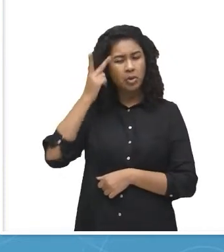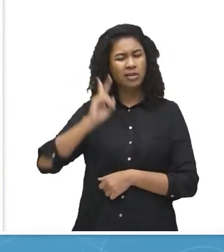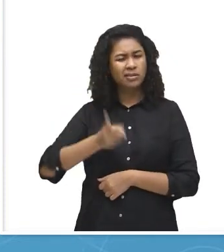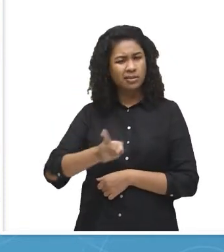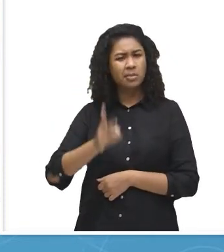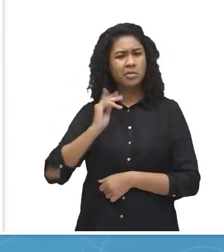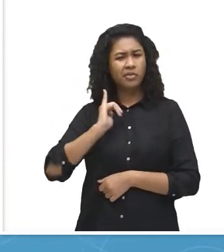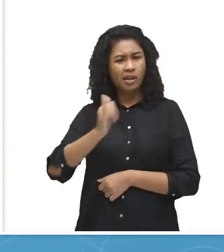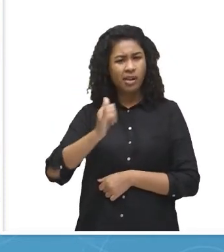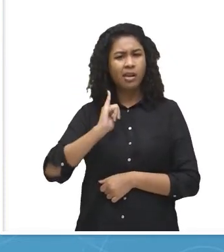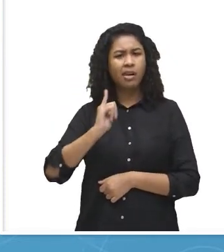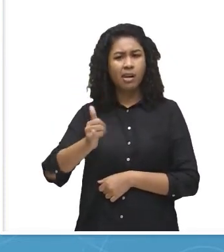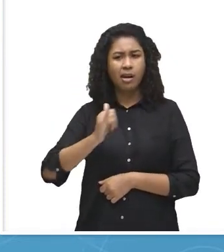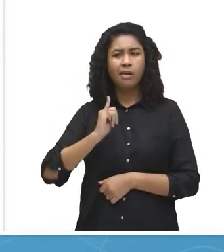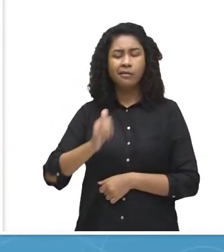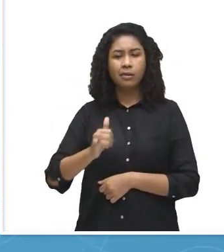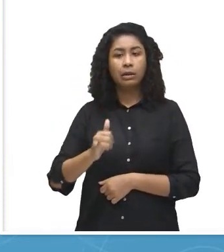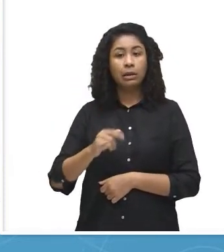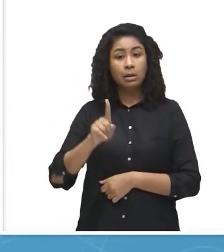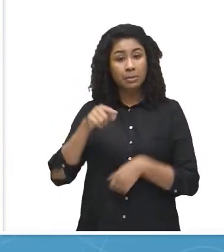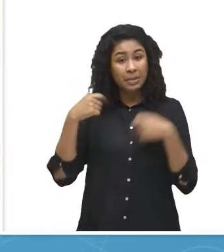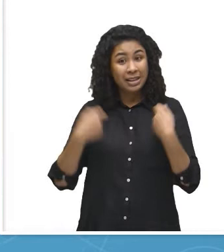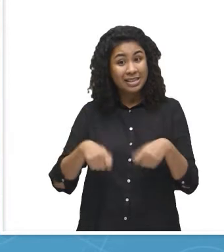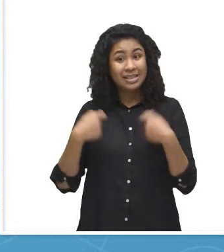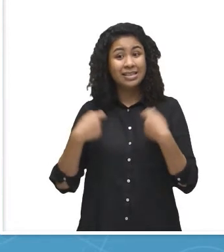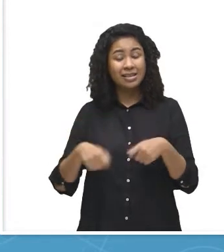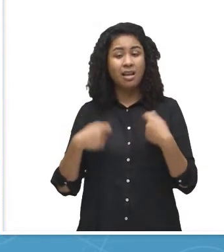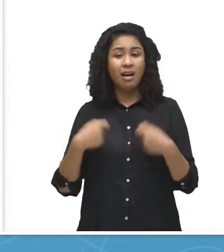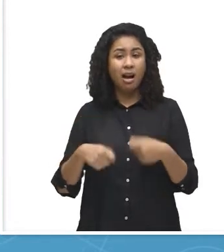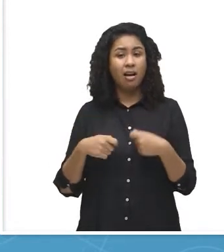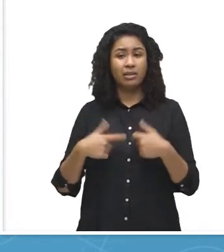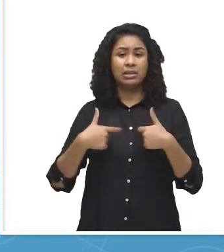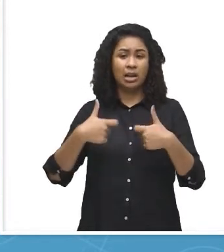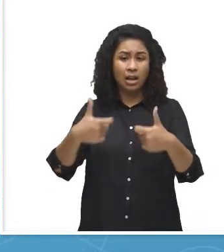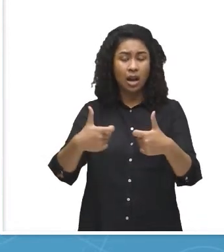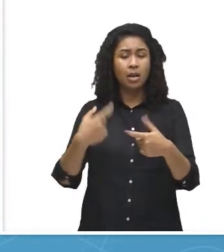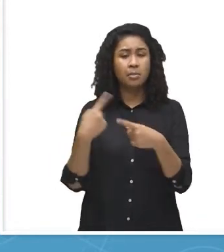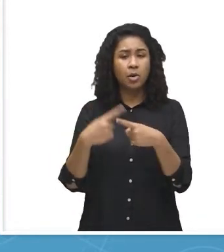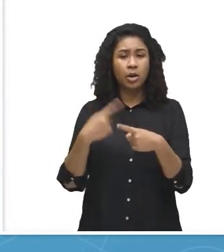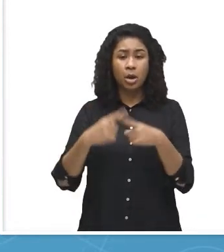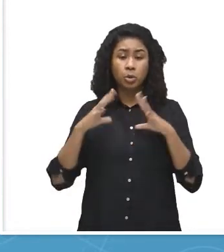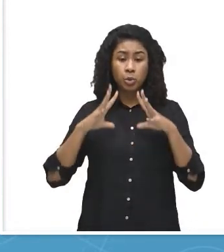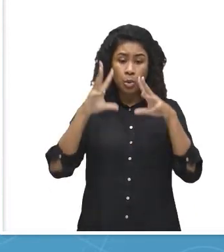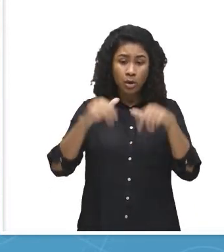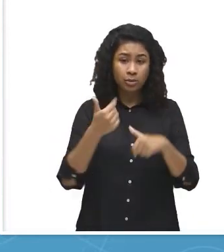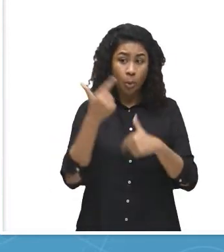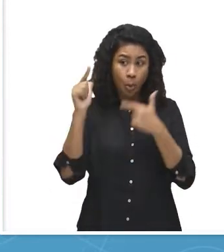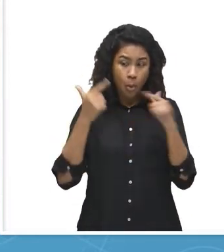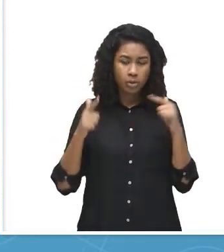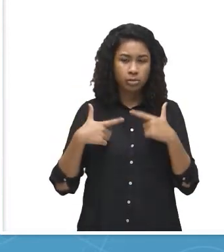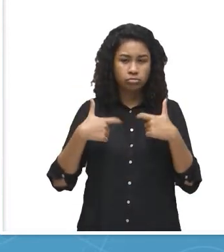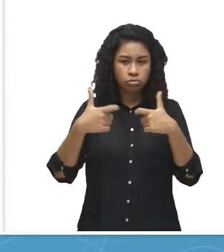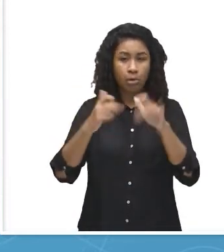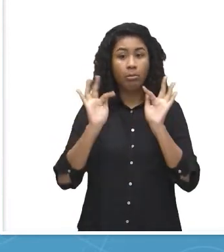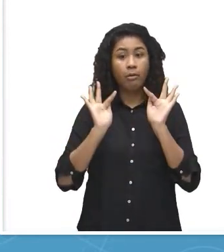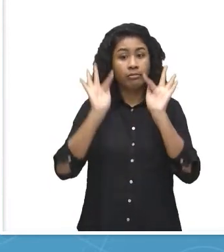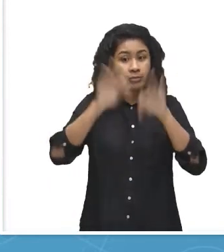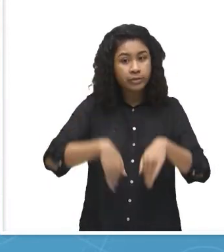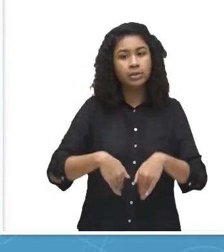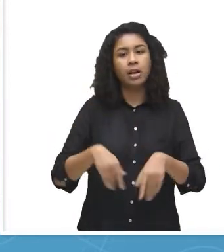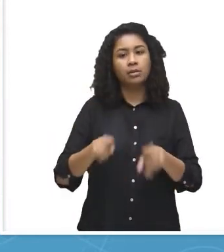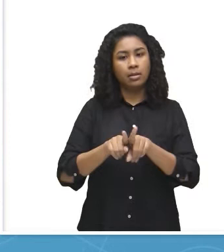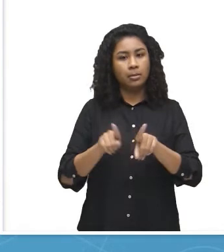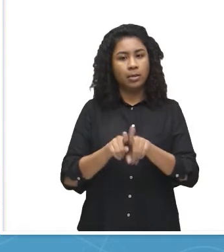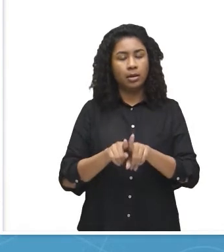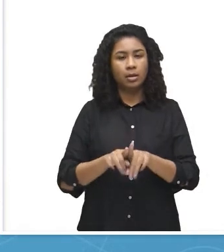era necessária para acabar com todas as guerras. Mas a gente que estuda história, que gosta de história, sabe que infelizmente as guerras nunca